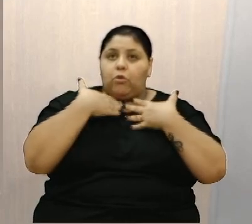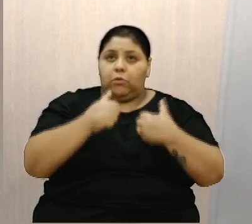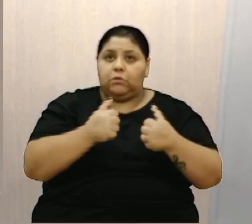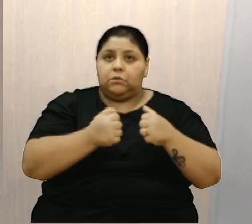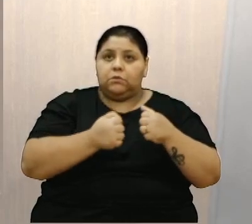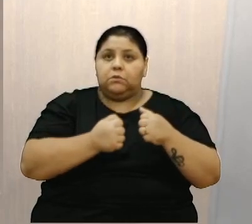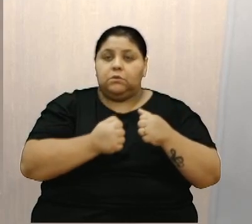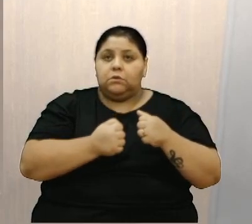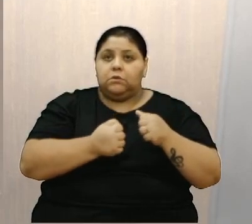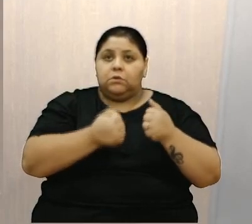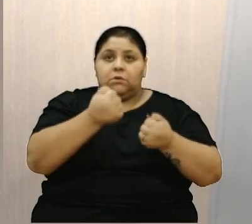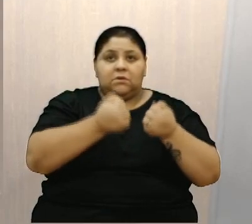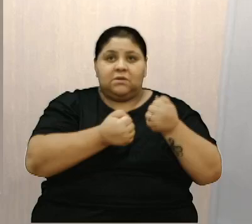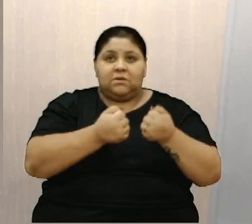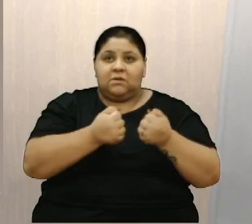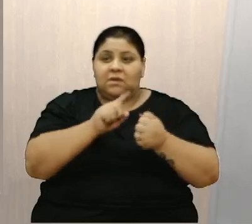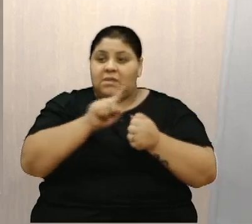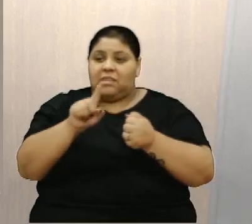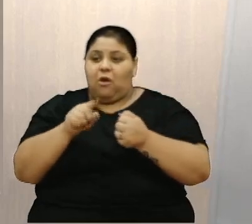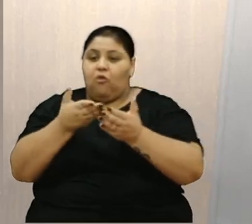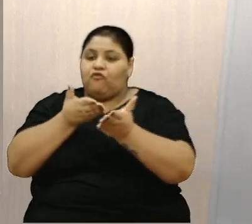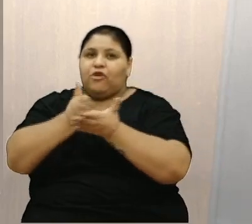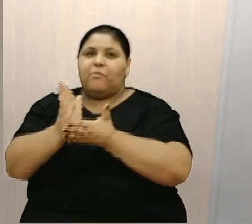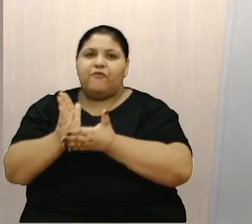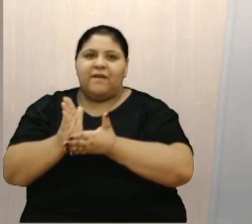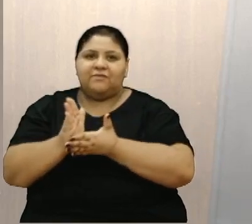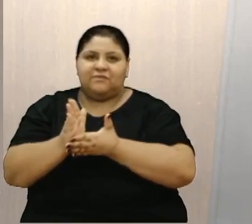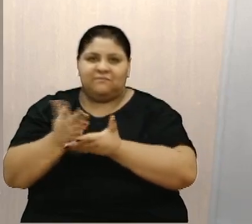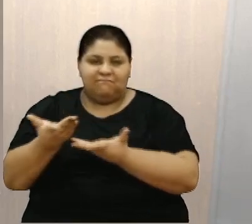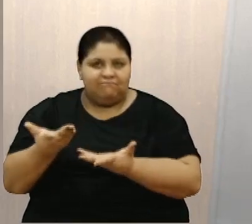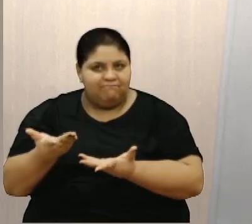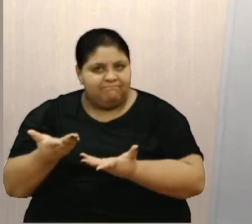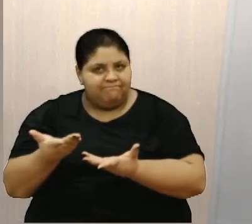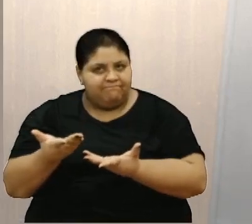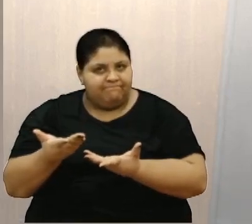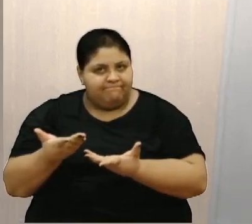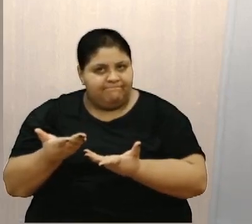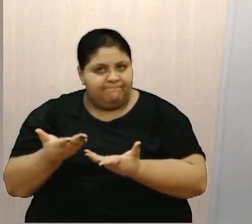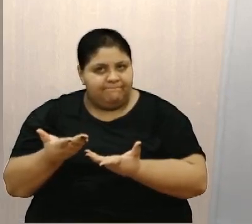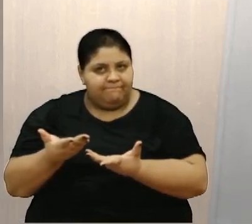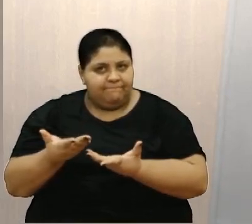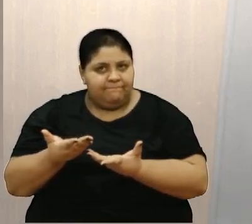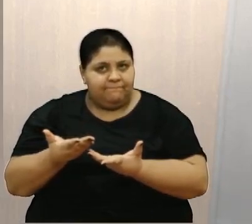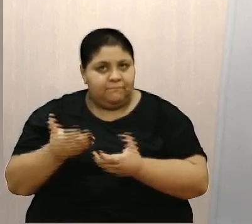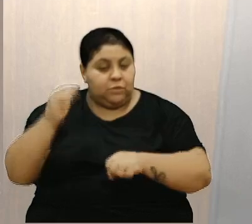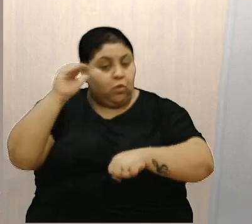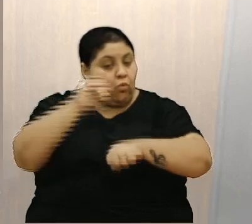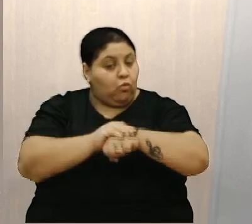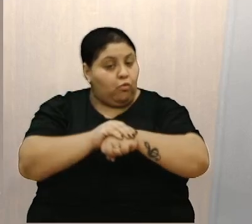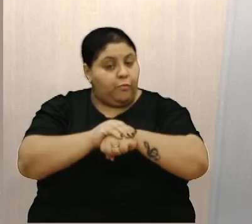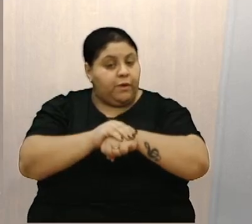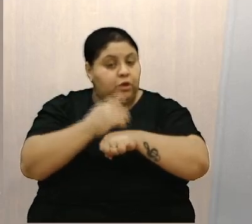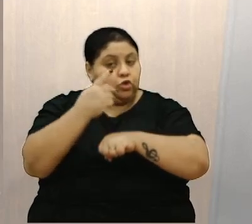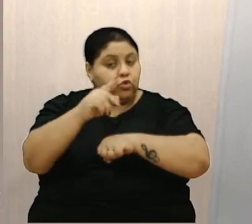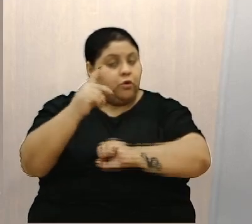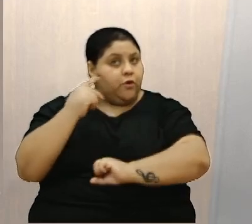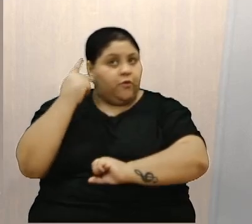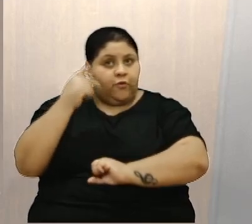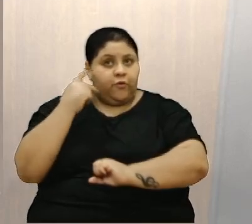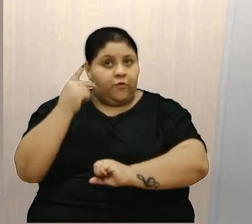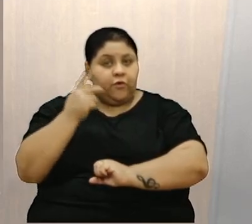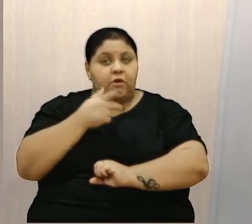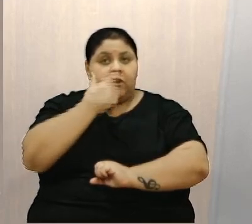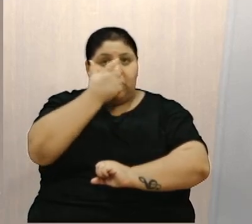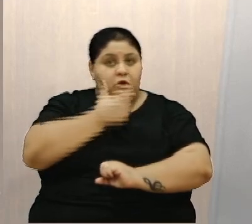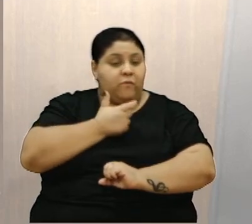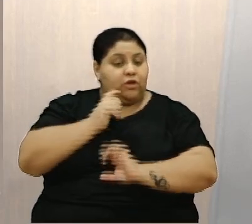como indeferidos. Indeferidos. Então, não culpa do senhor, pelo amor de Deus. Que eu estou dizendo que todo mundo acho que tem que